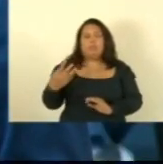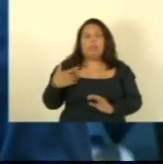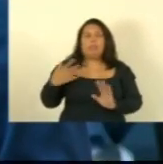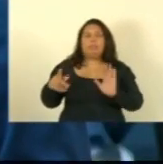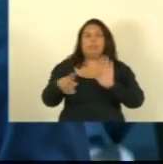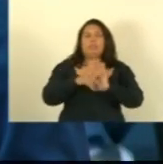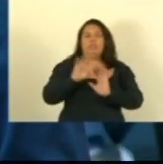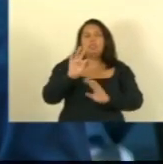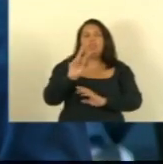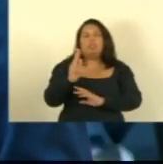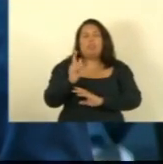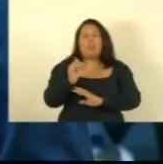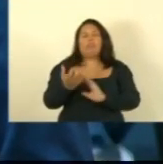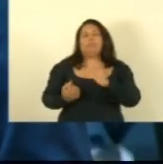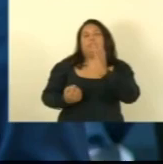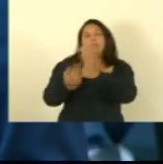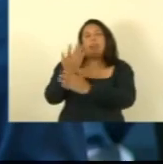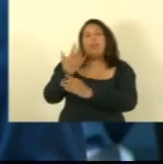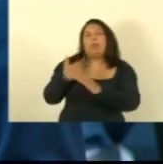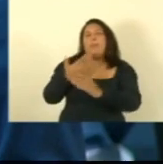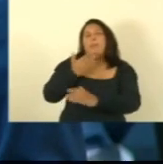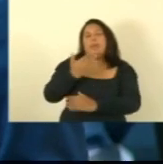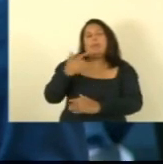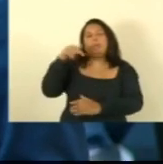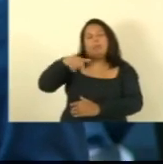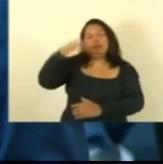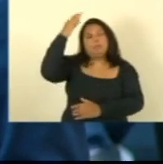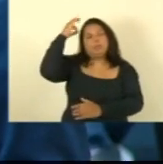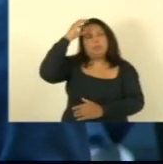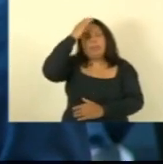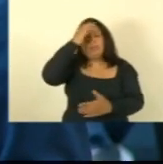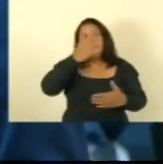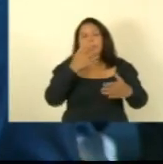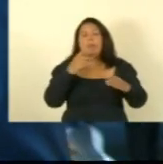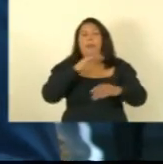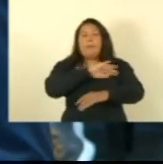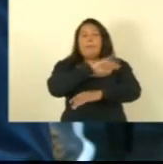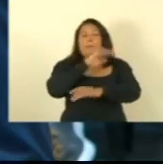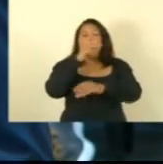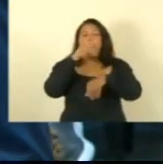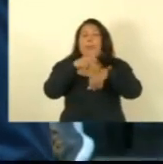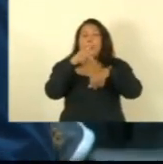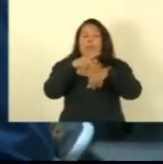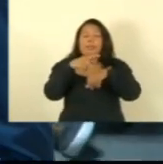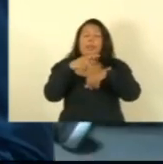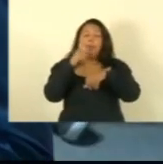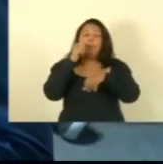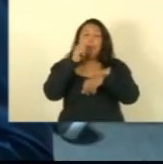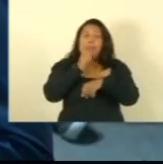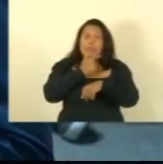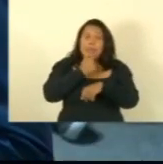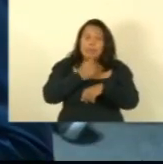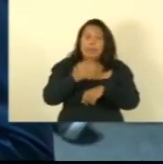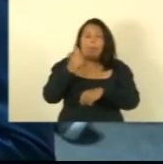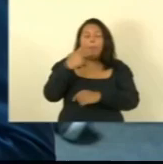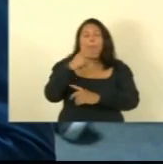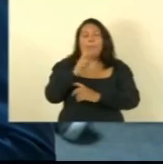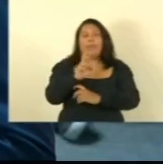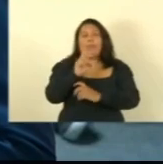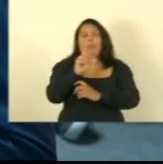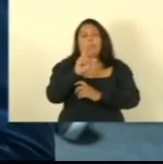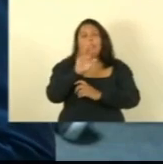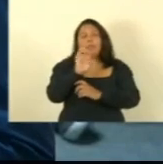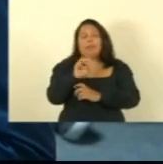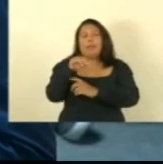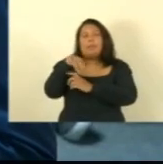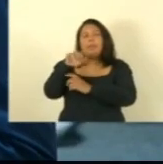Hoffmann, que dispõe sobre a criação no Estado do Espírito Santo da Rota Pedra Menina e declara como relevante interesse turístico cultural.